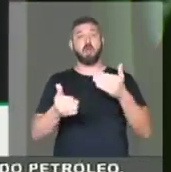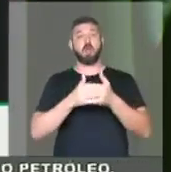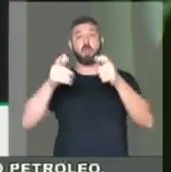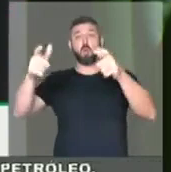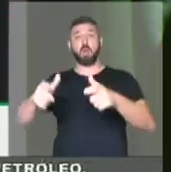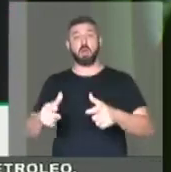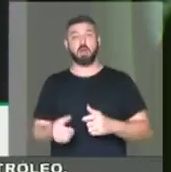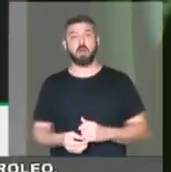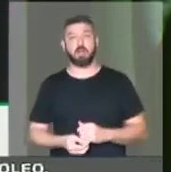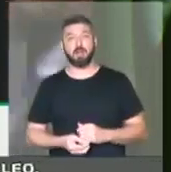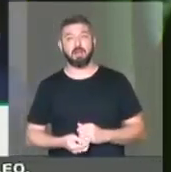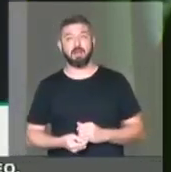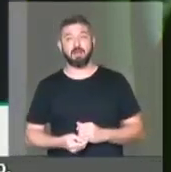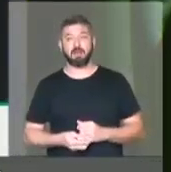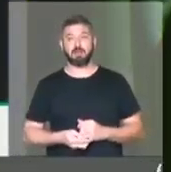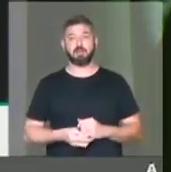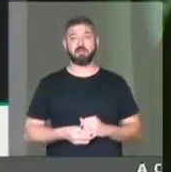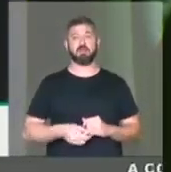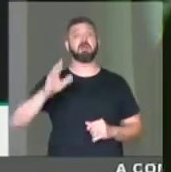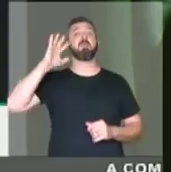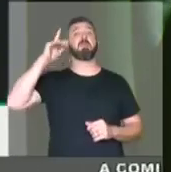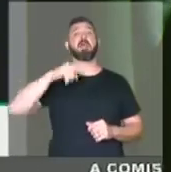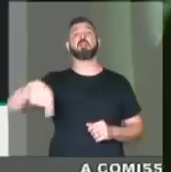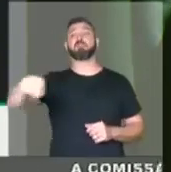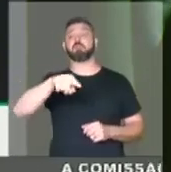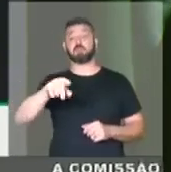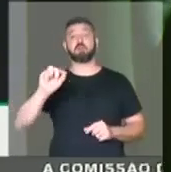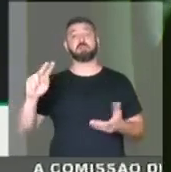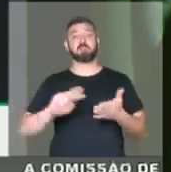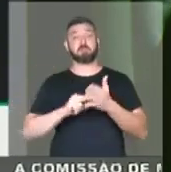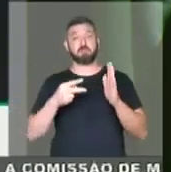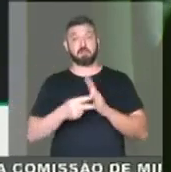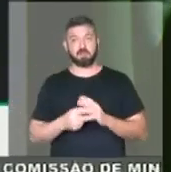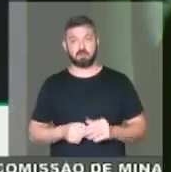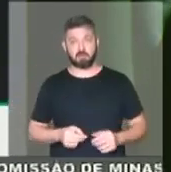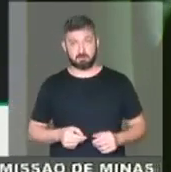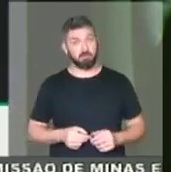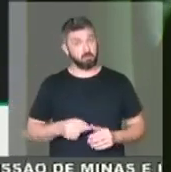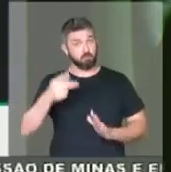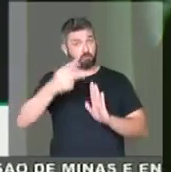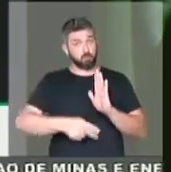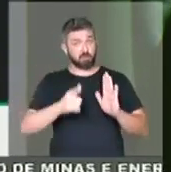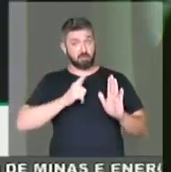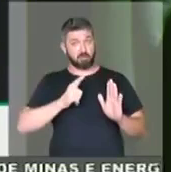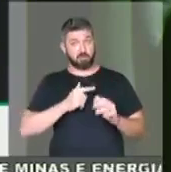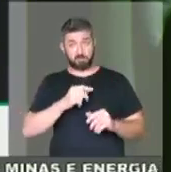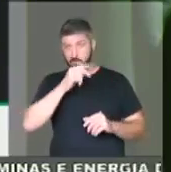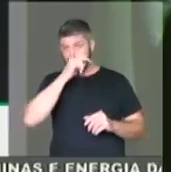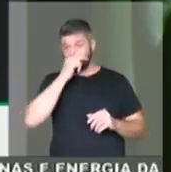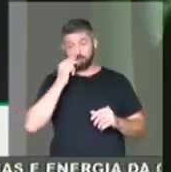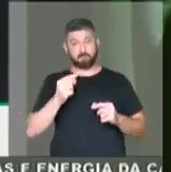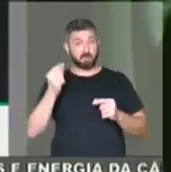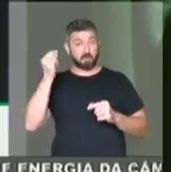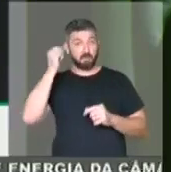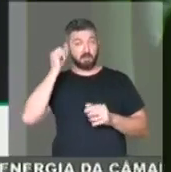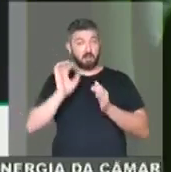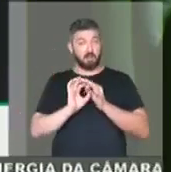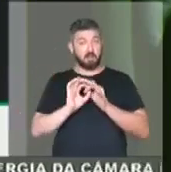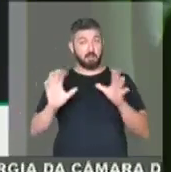público. Os senhores e senhoras imaginam o que significa isso? Constava no projeto que se colocasse